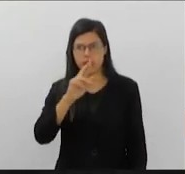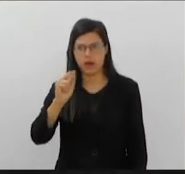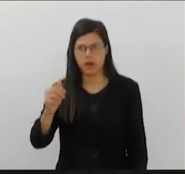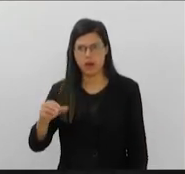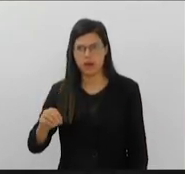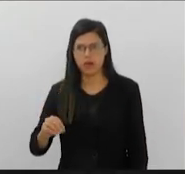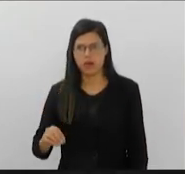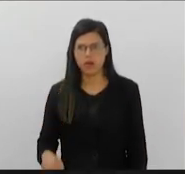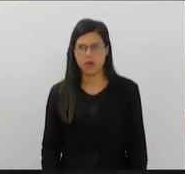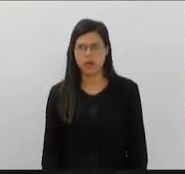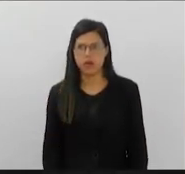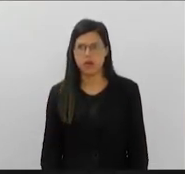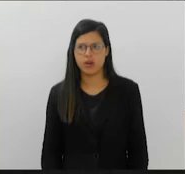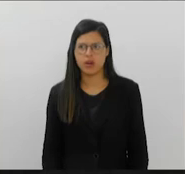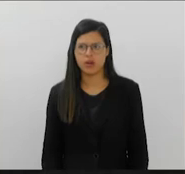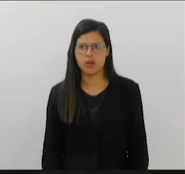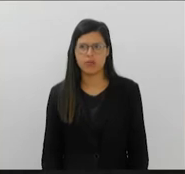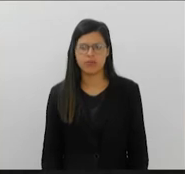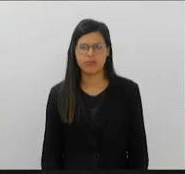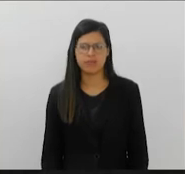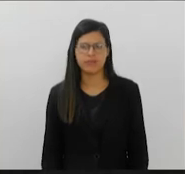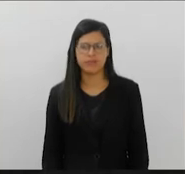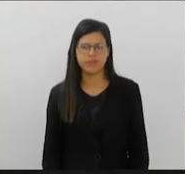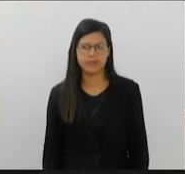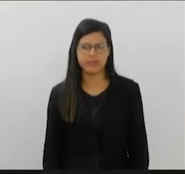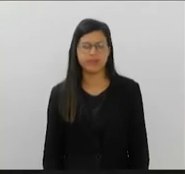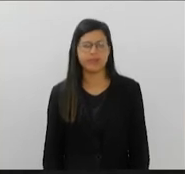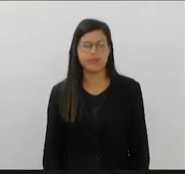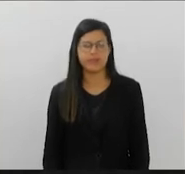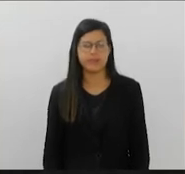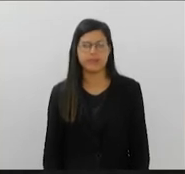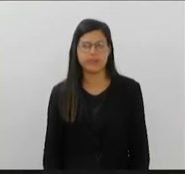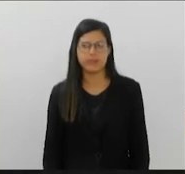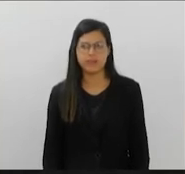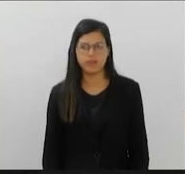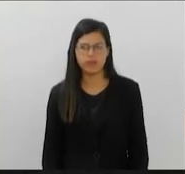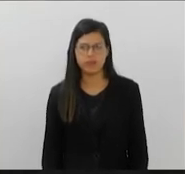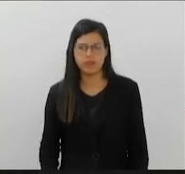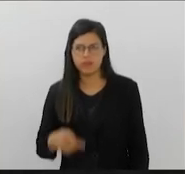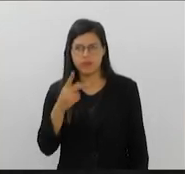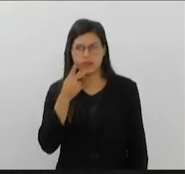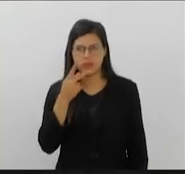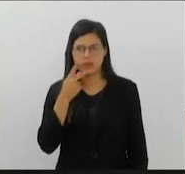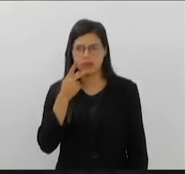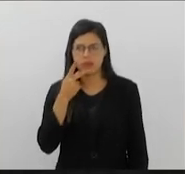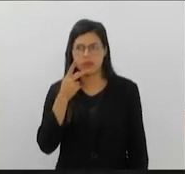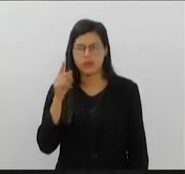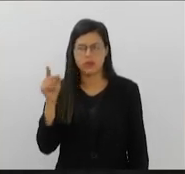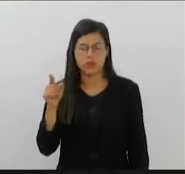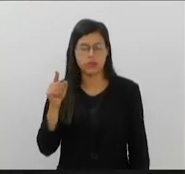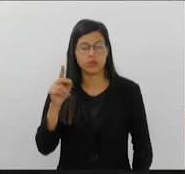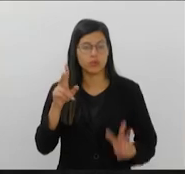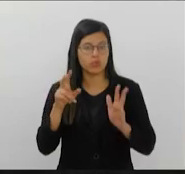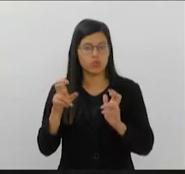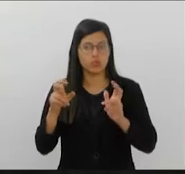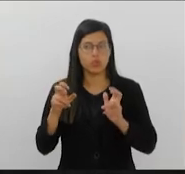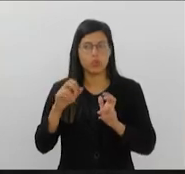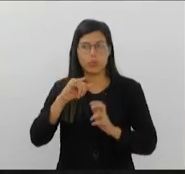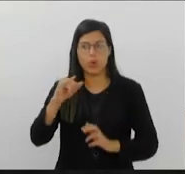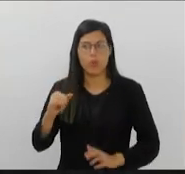Johari, agora não esqueço mais. Dizer para vocês, pegar aqui uma fala do Soranes, uma palavra sobre